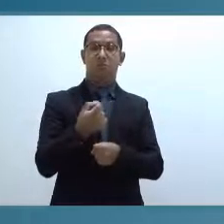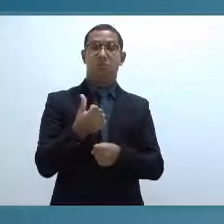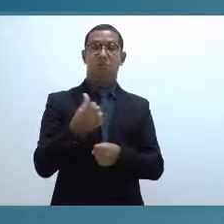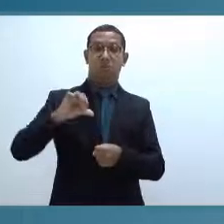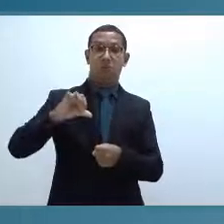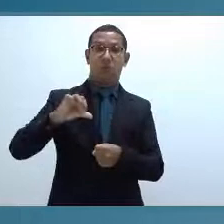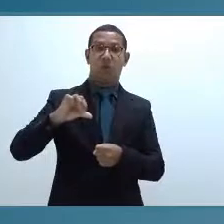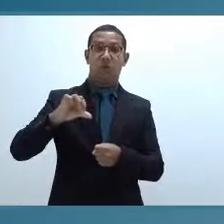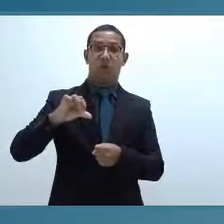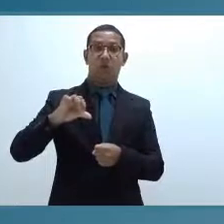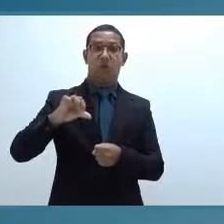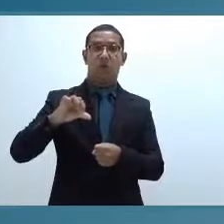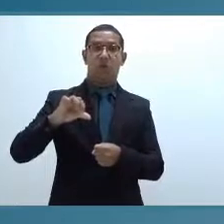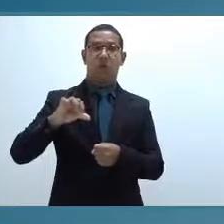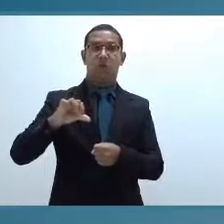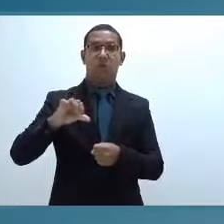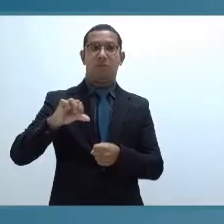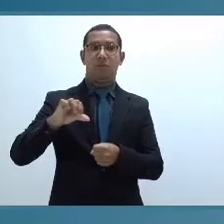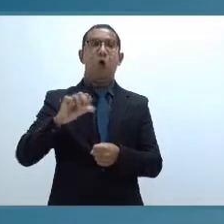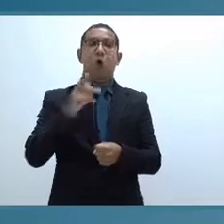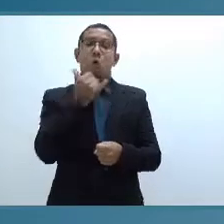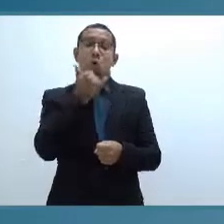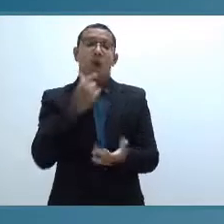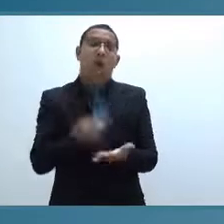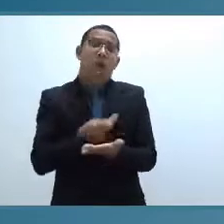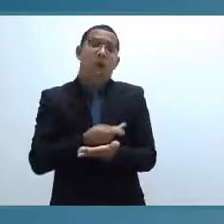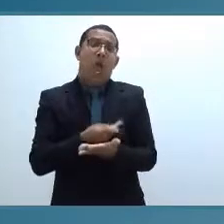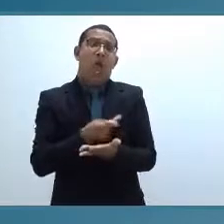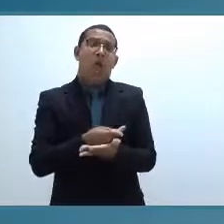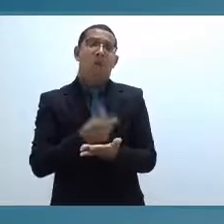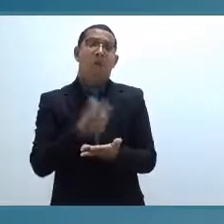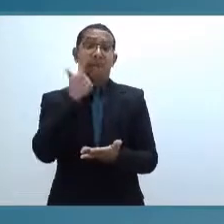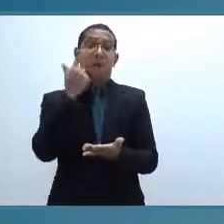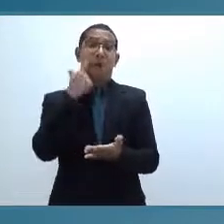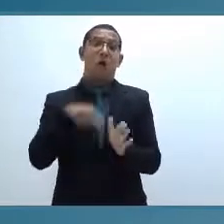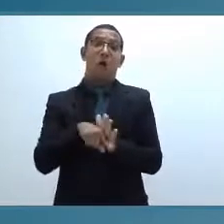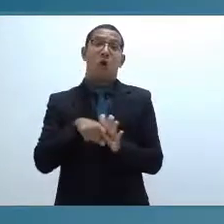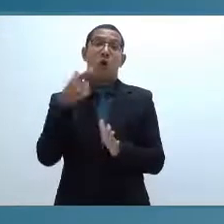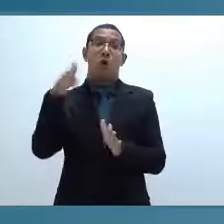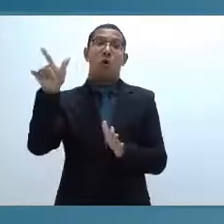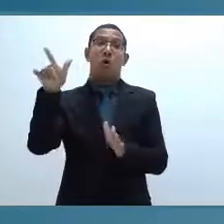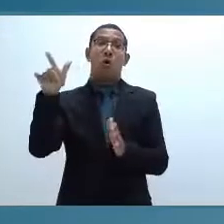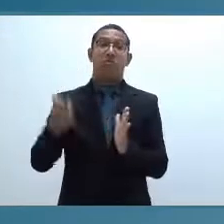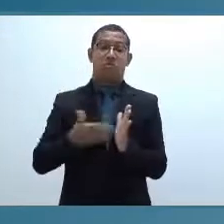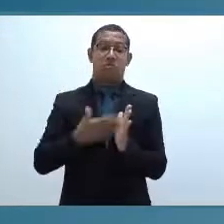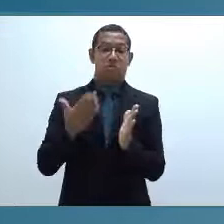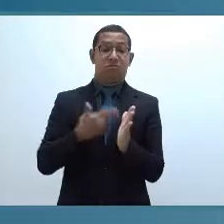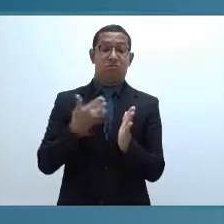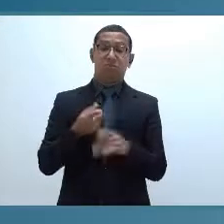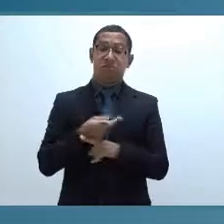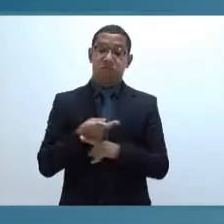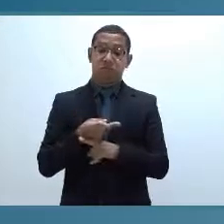determinou a instrução do problema. Não é isso, deixa eu ver aonde foi exatamente a parte que eu